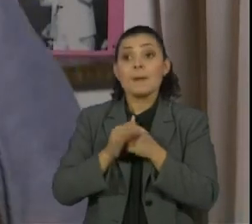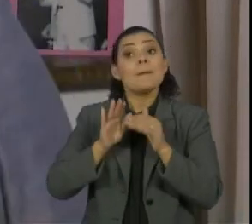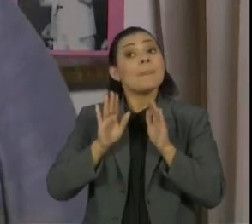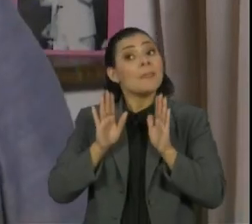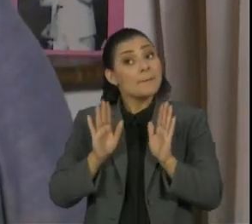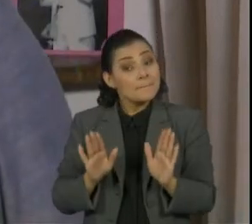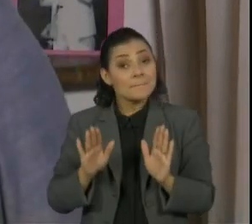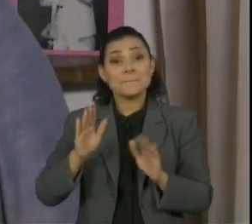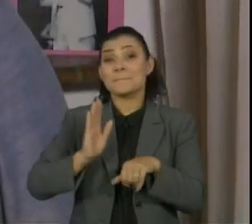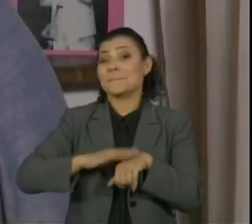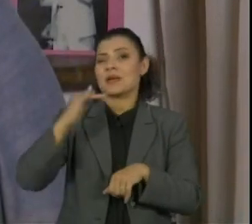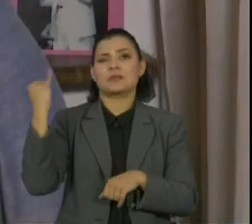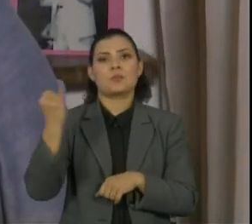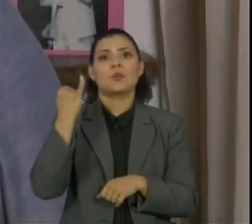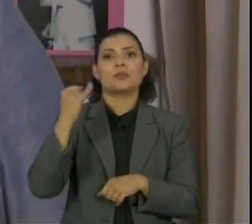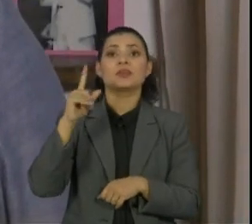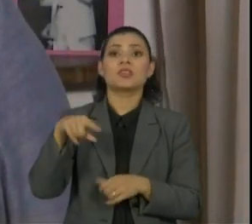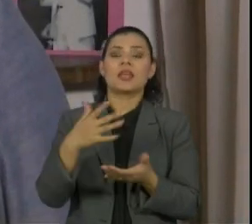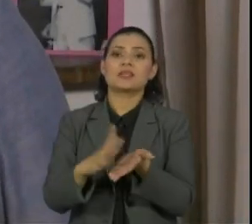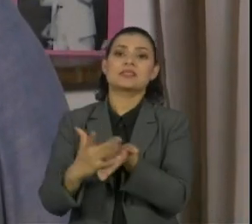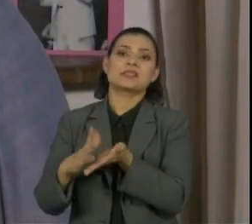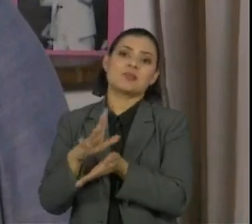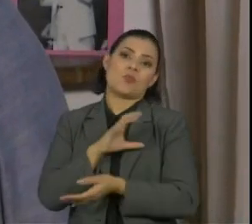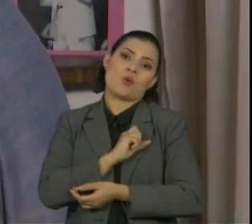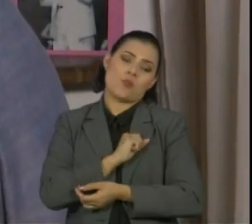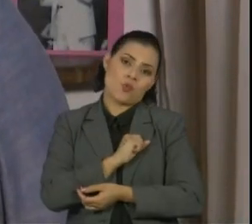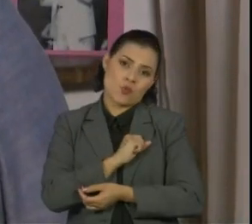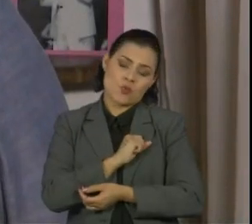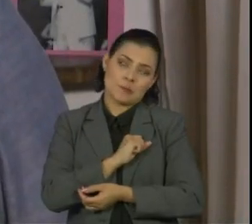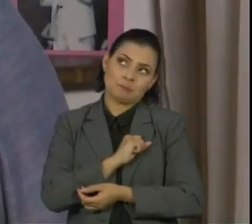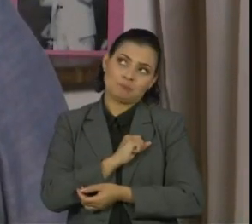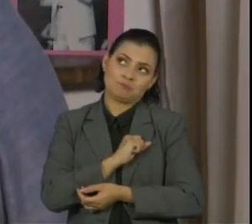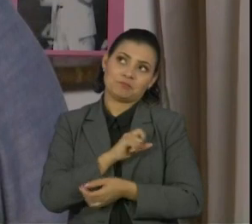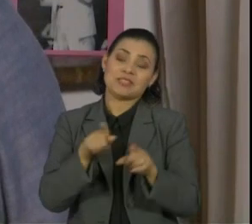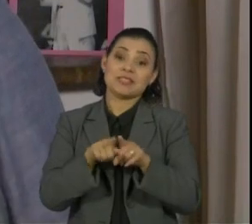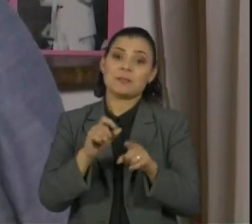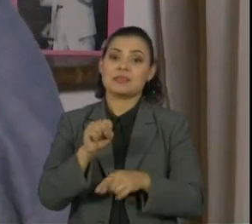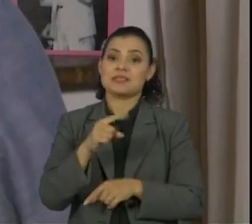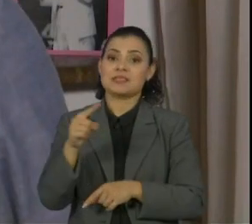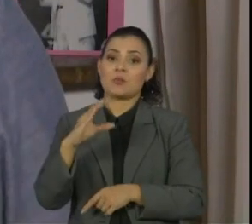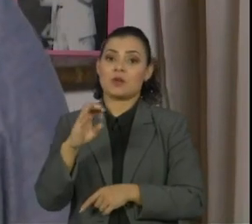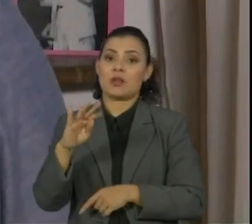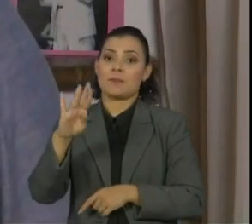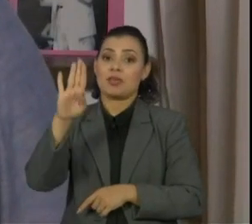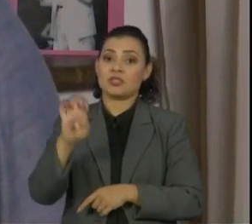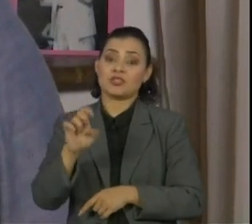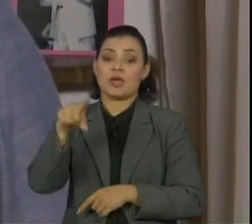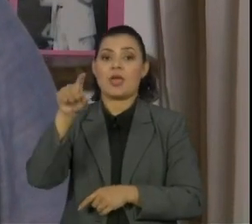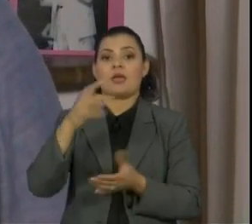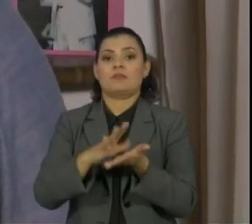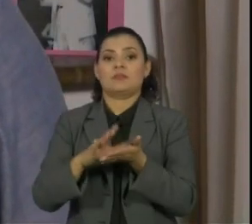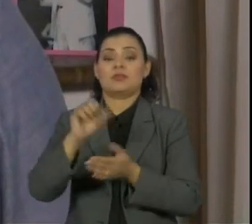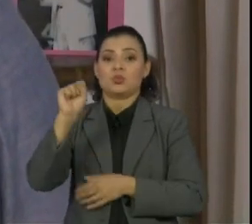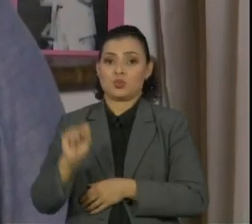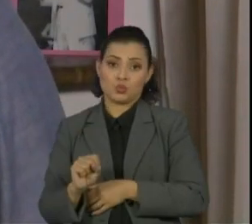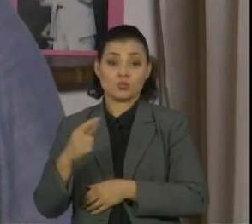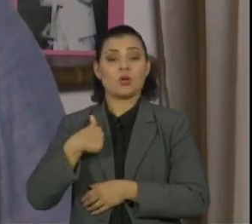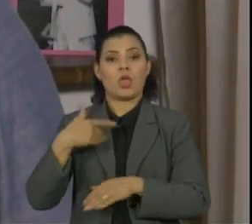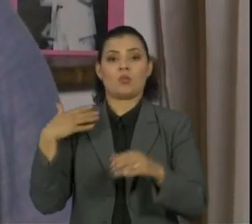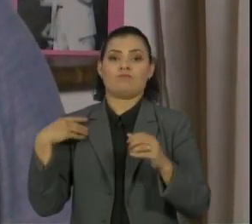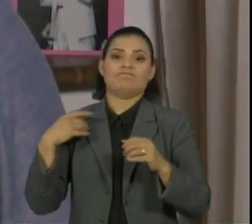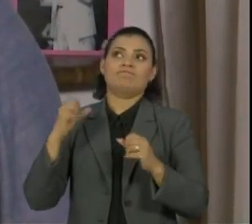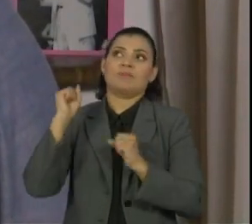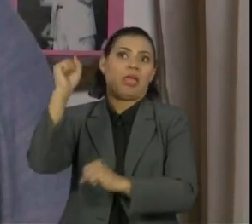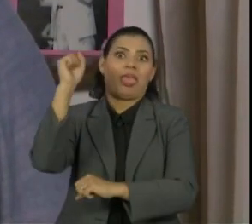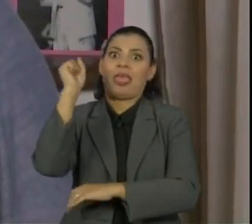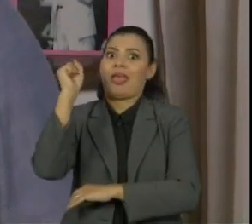eu acho que o mais importante ali é a gente fazer samba com amor. Outra coisa é que a São Clemente é a única escola da Zona Sul, é a escola pela qual eu torço,